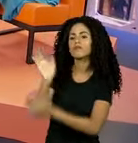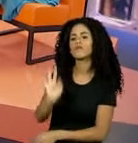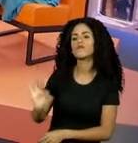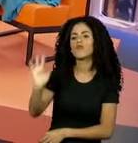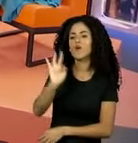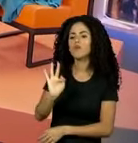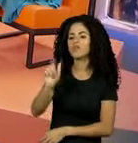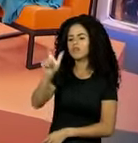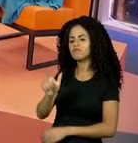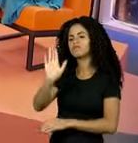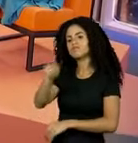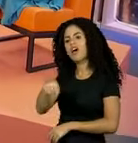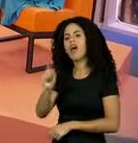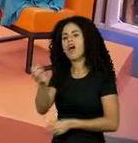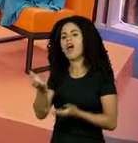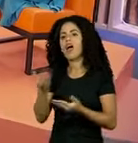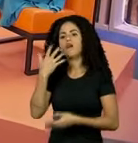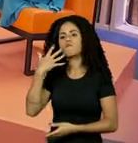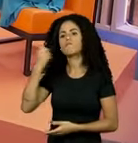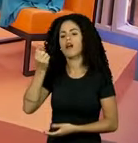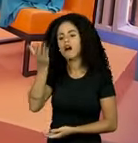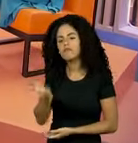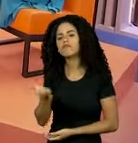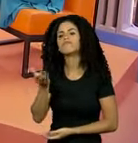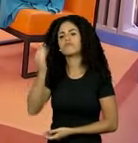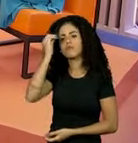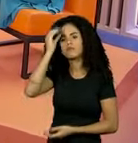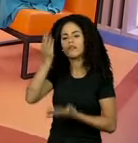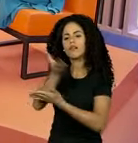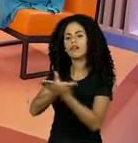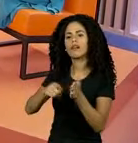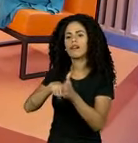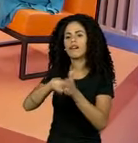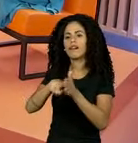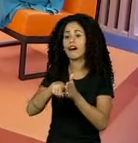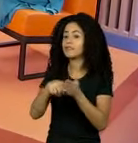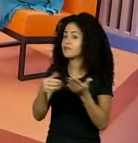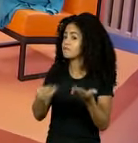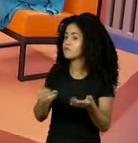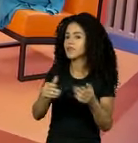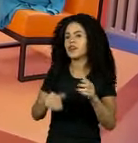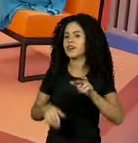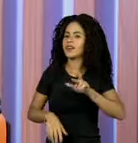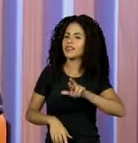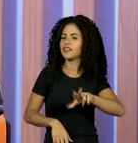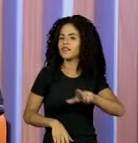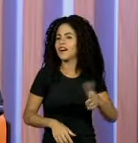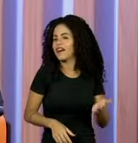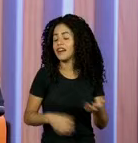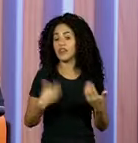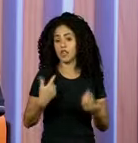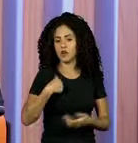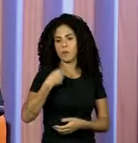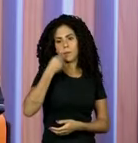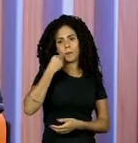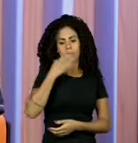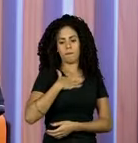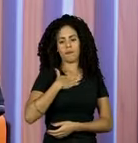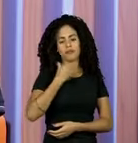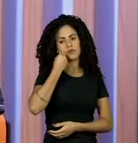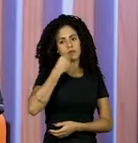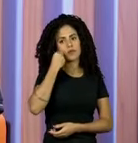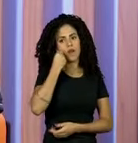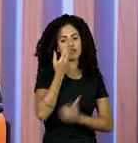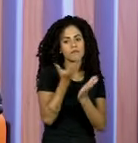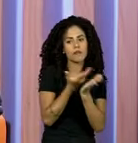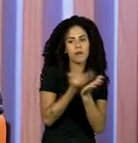reconheçam como intelectuais né então Eh sempre eu falo isso a partir também da minha experiência eu quando recé entrei